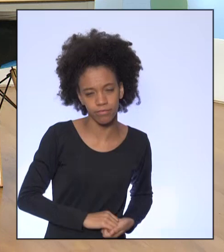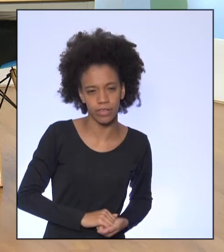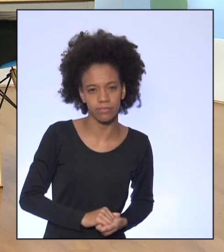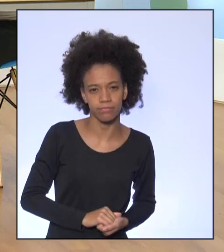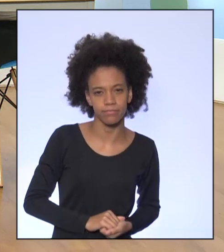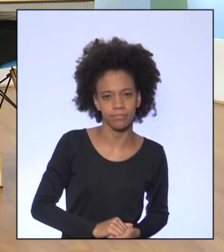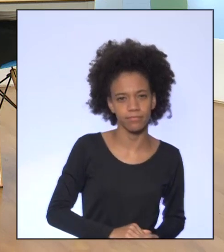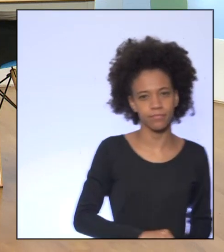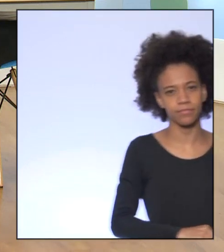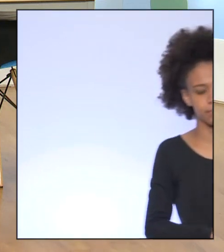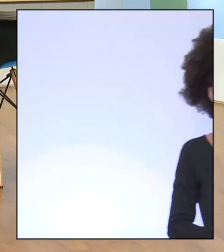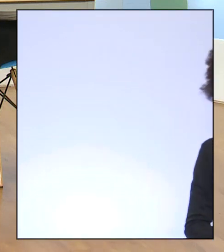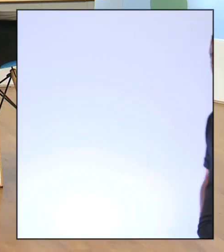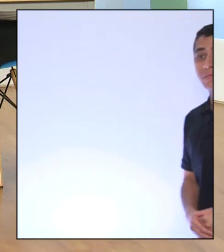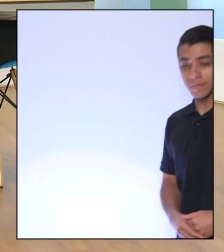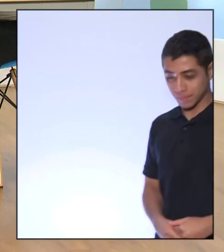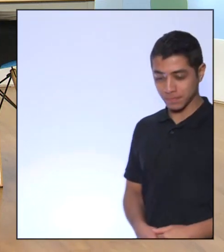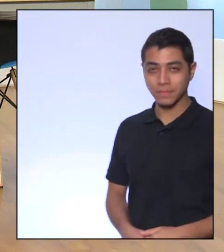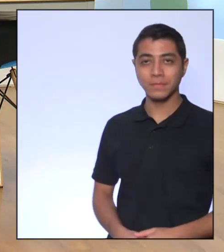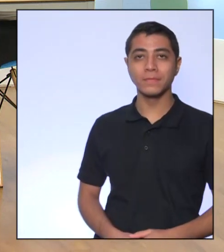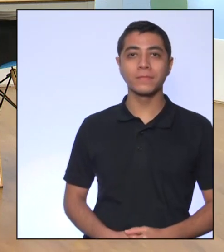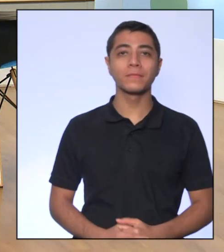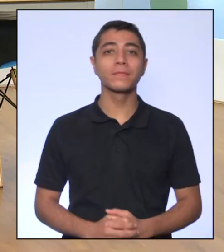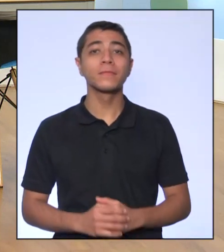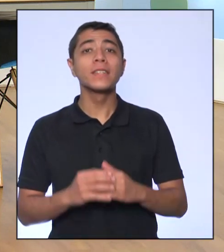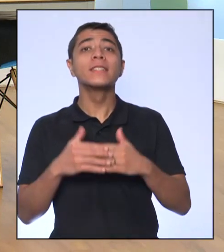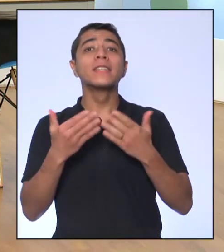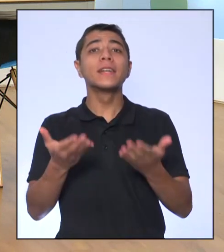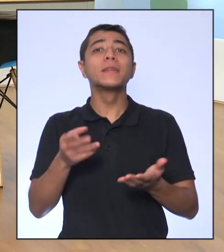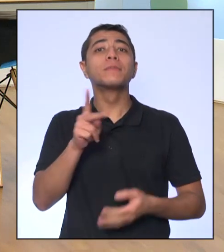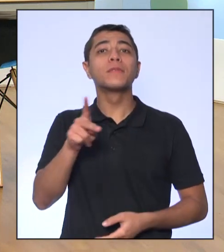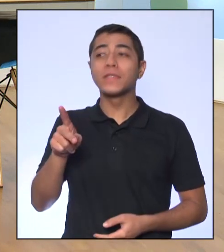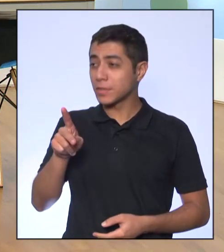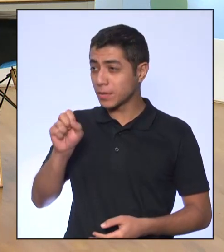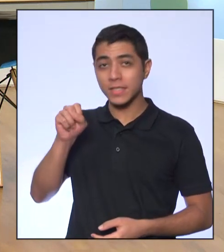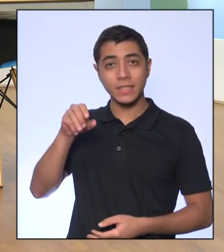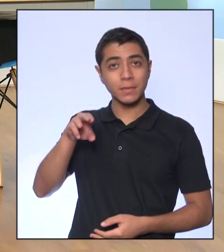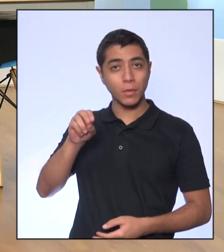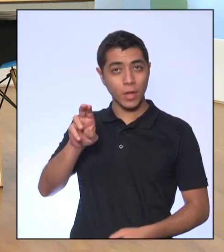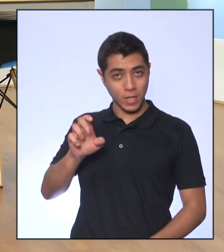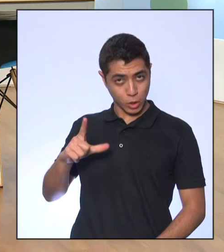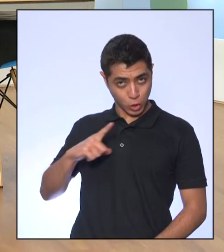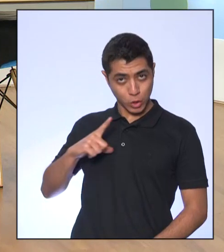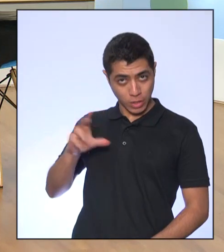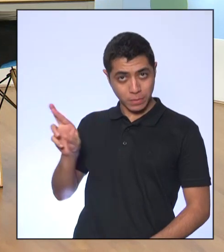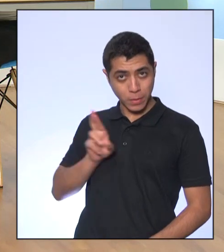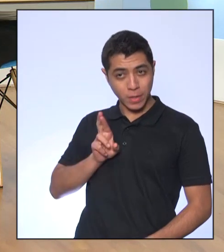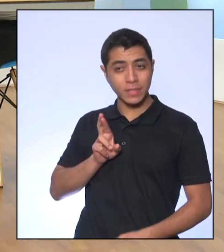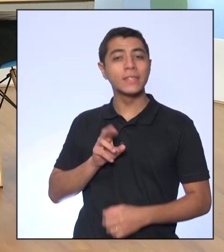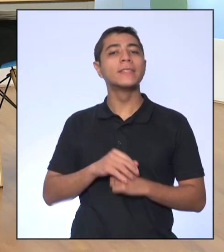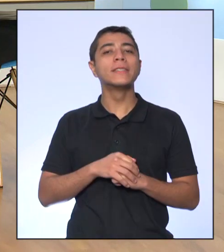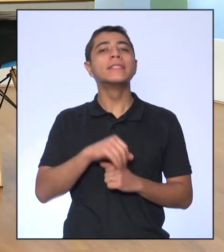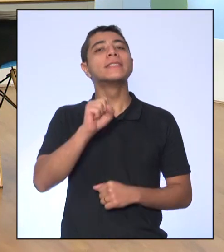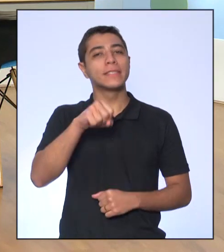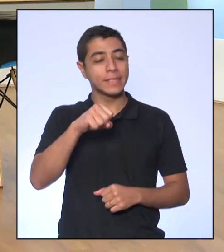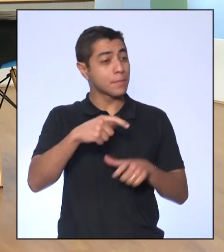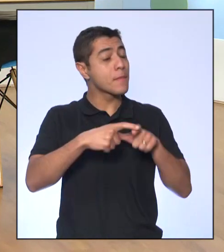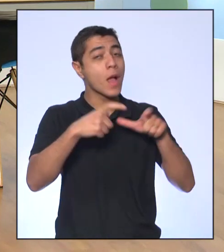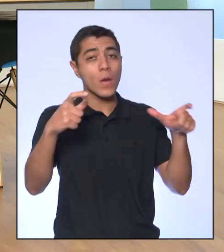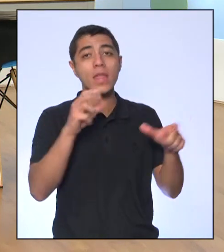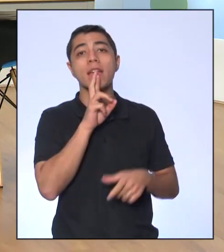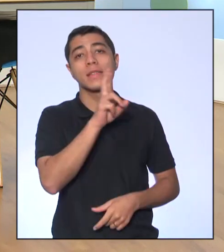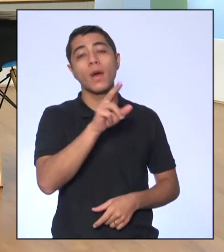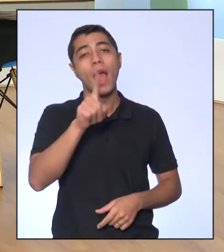aí? Tivemos sim. A grande maioria respondeu que é uma transformação química. uma transformação química. Então,